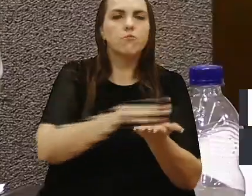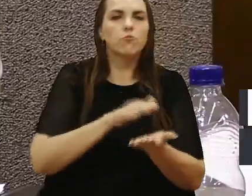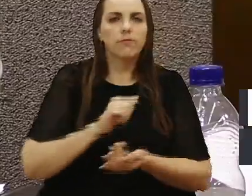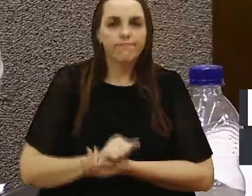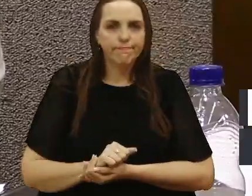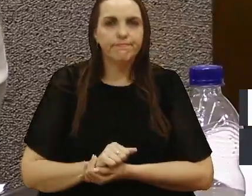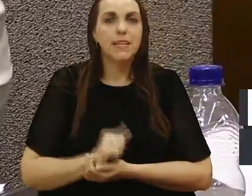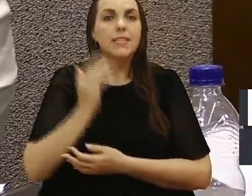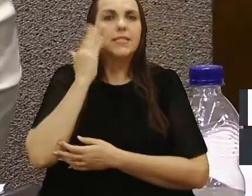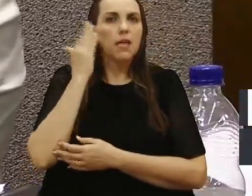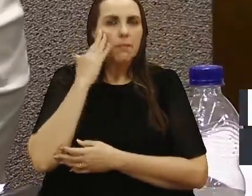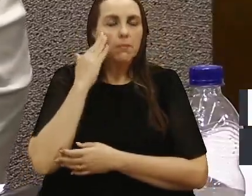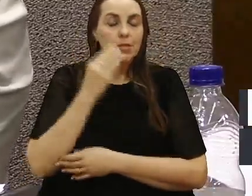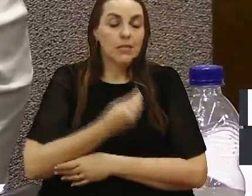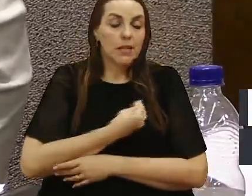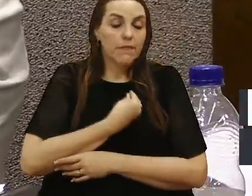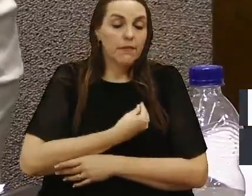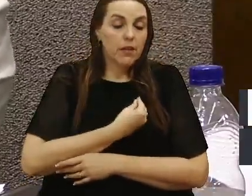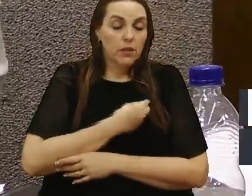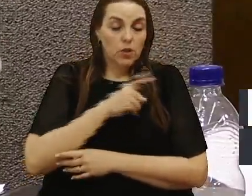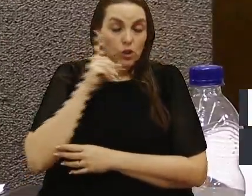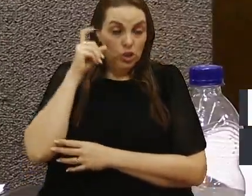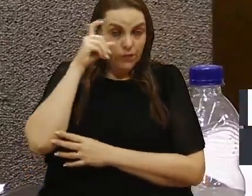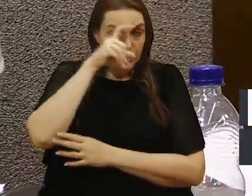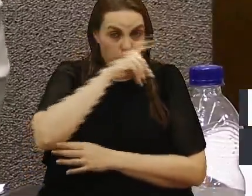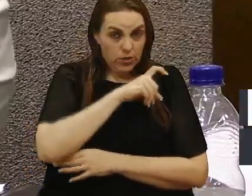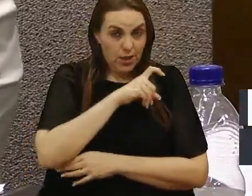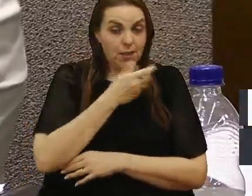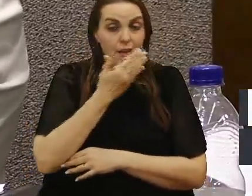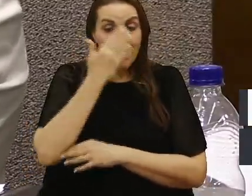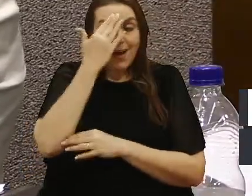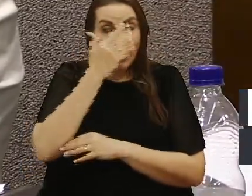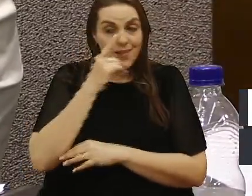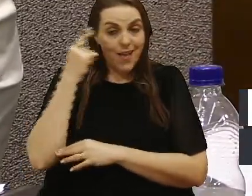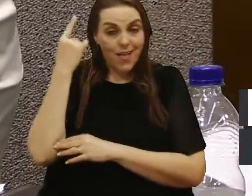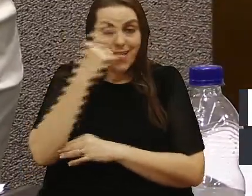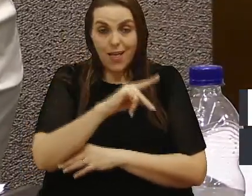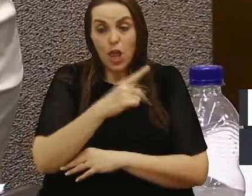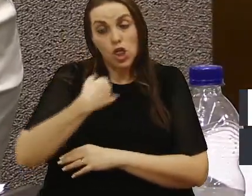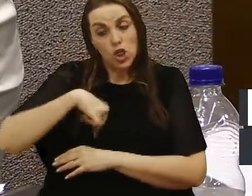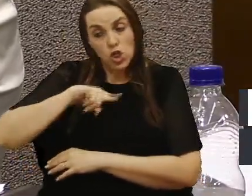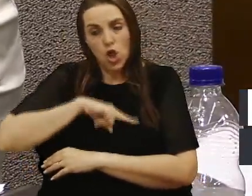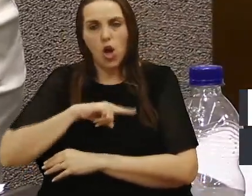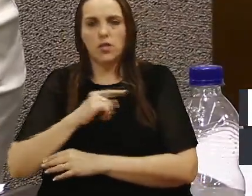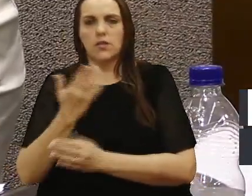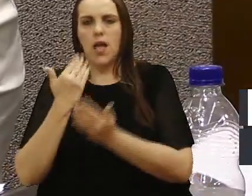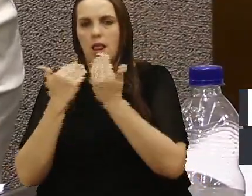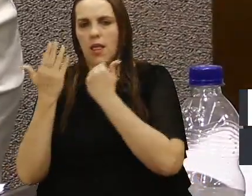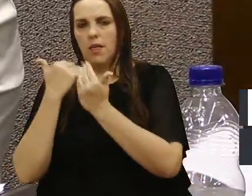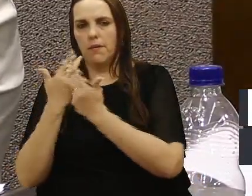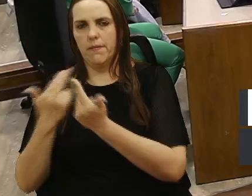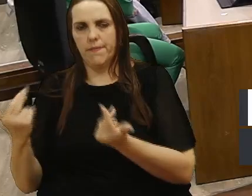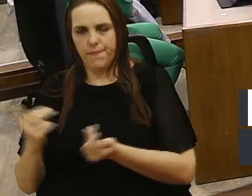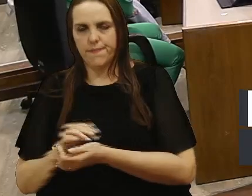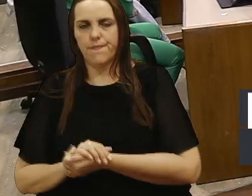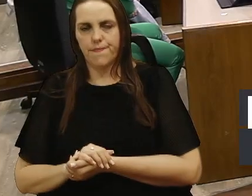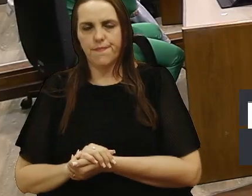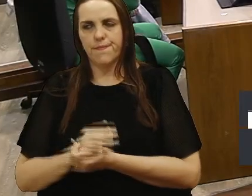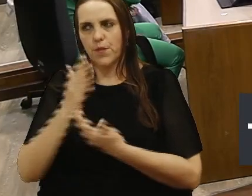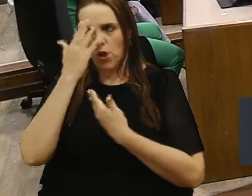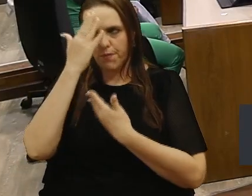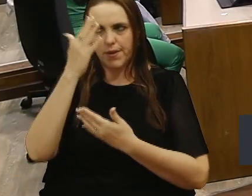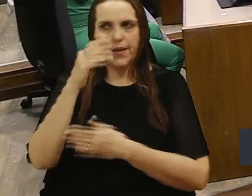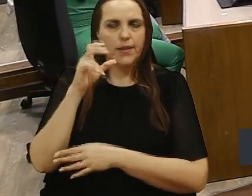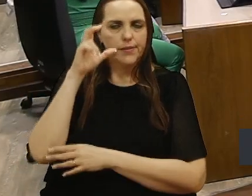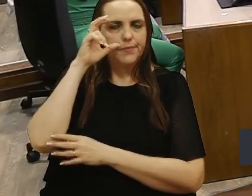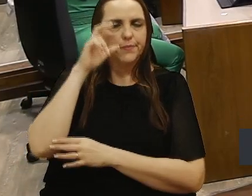estão sobrevivendo e que, graças a eles, nós estamos vivendo. Obrigado, vereador. A gente vive isso